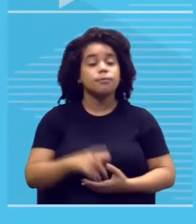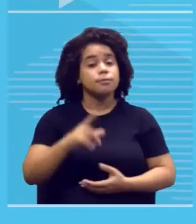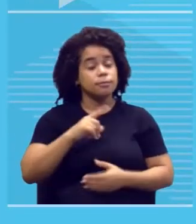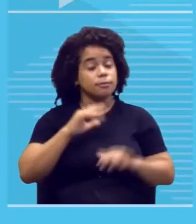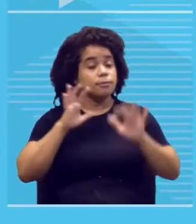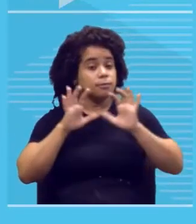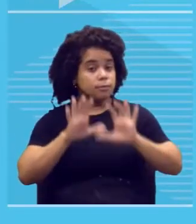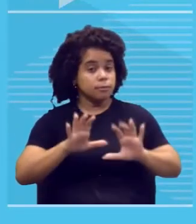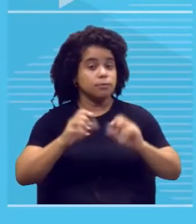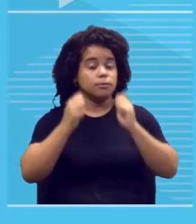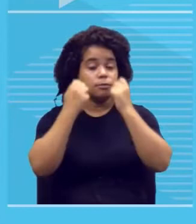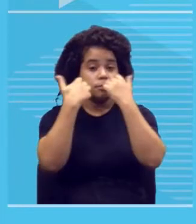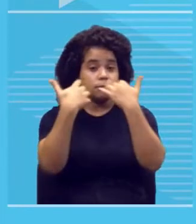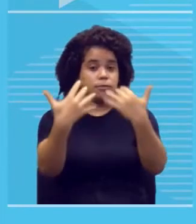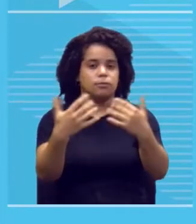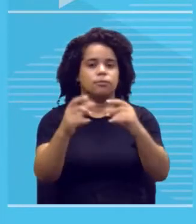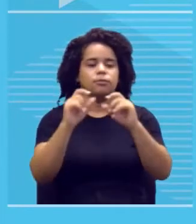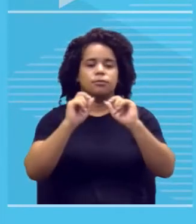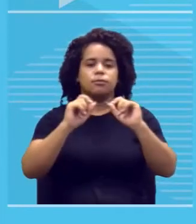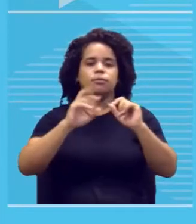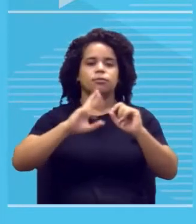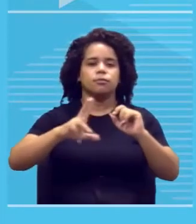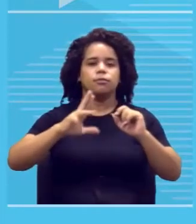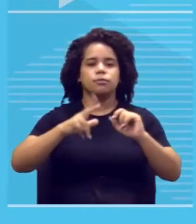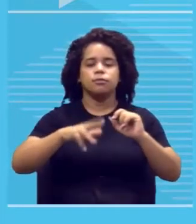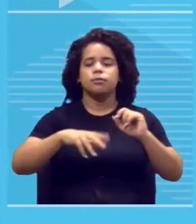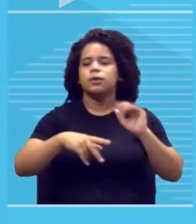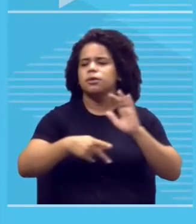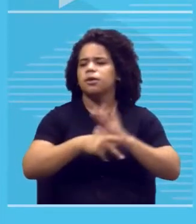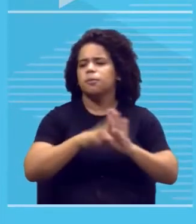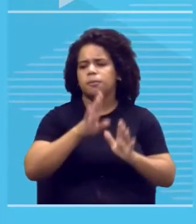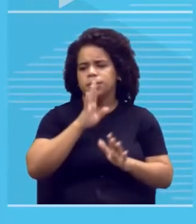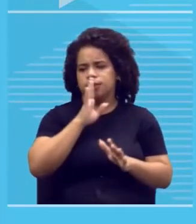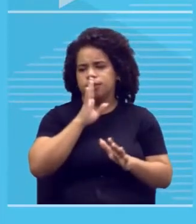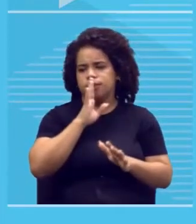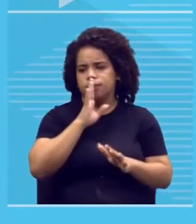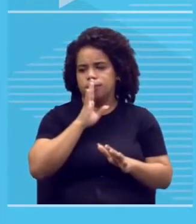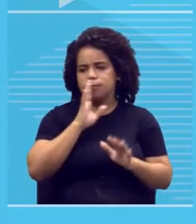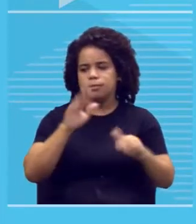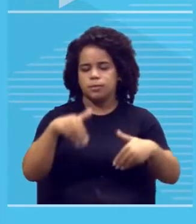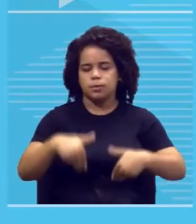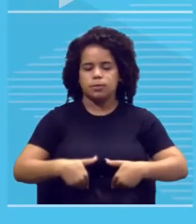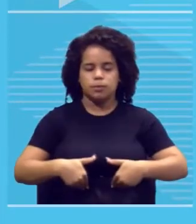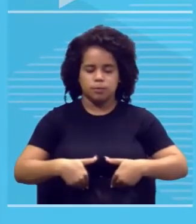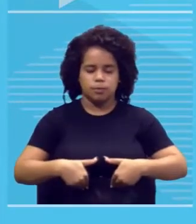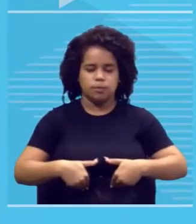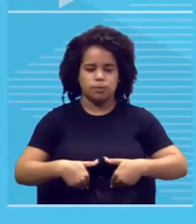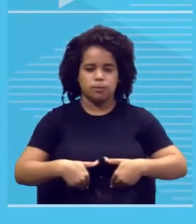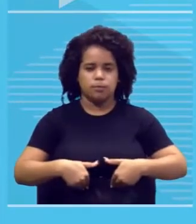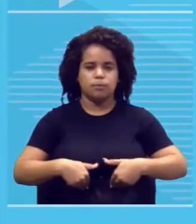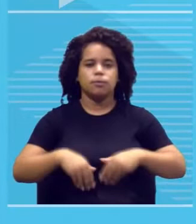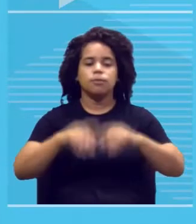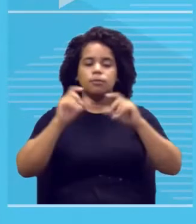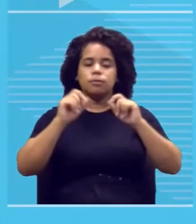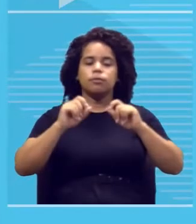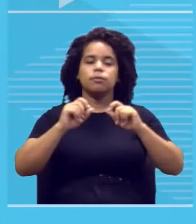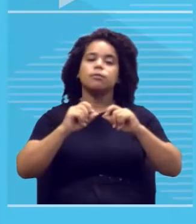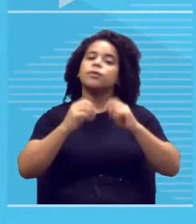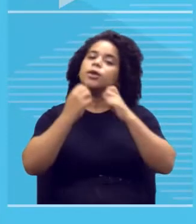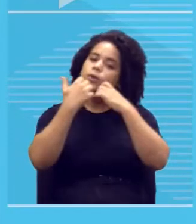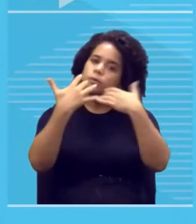o público não ficava passivo era uma uma forma de manter o público